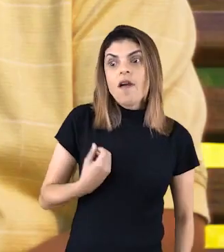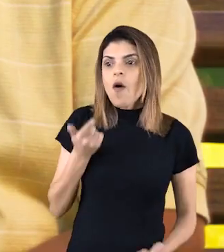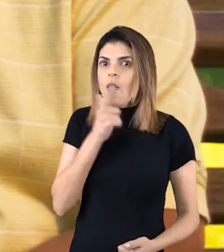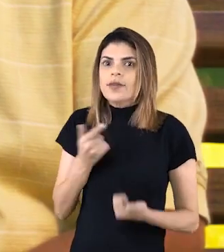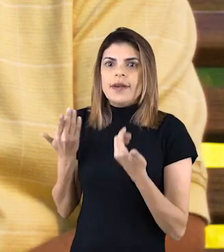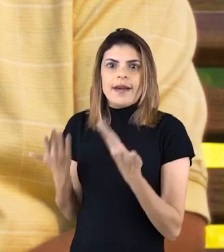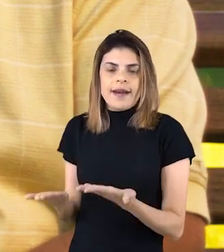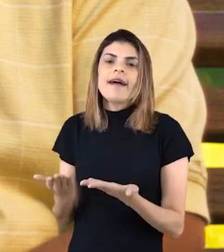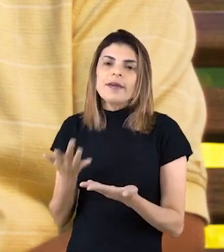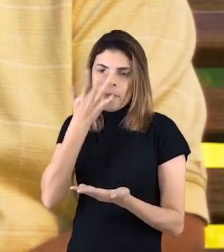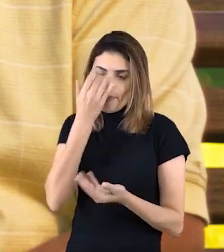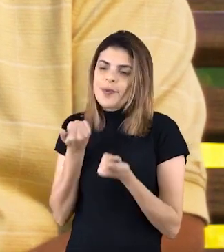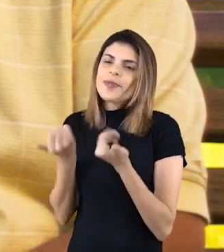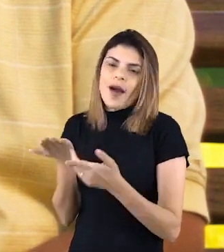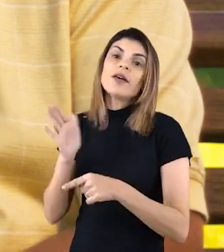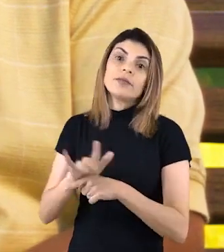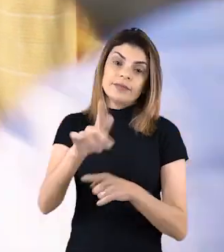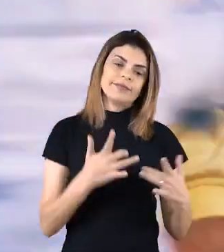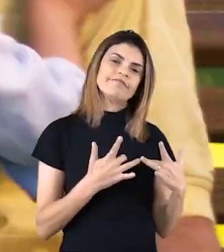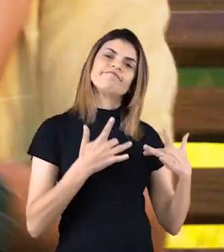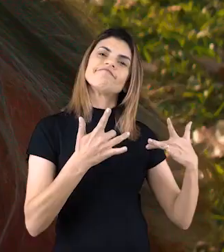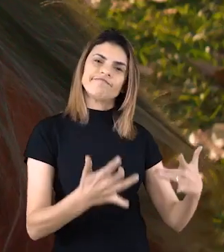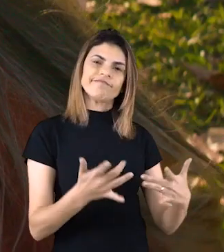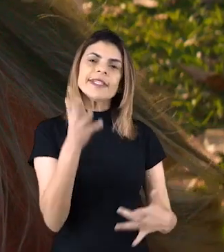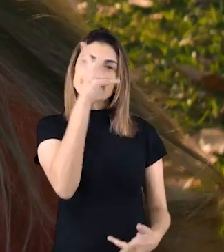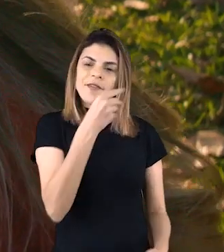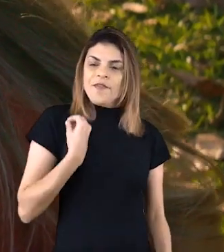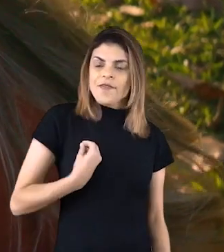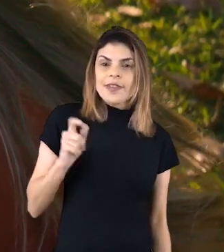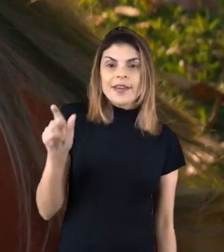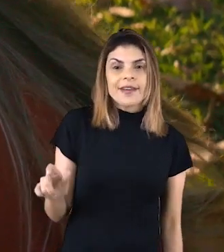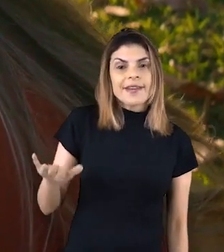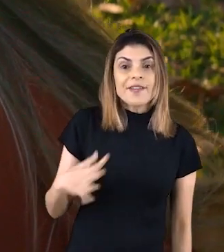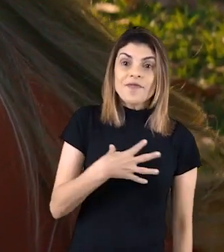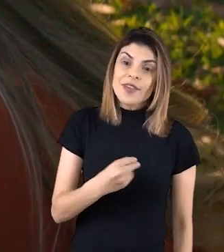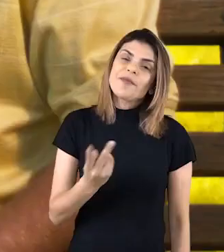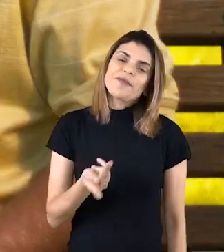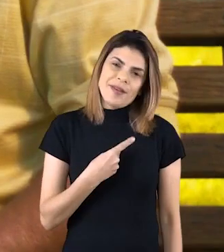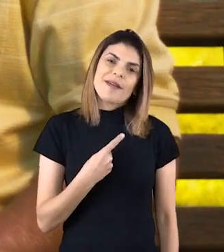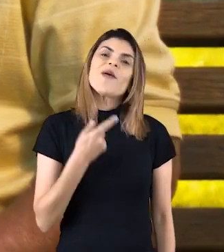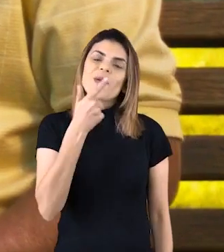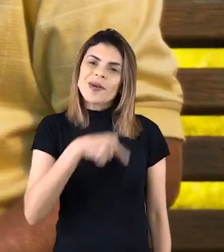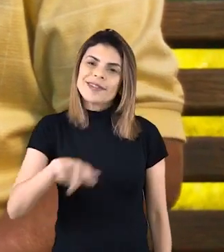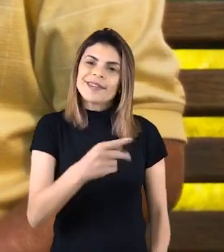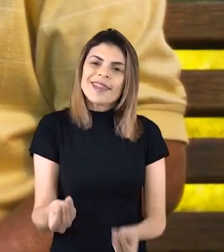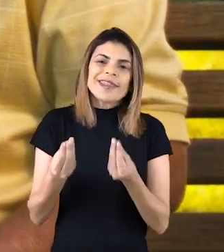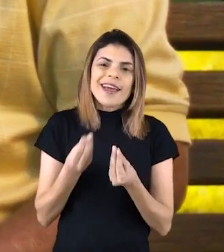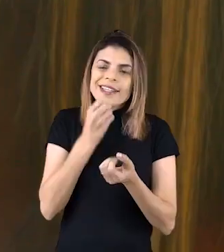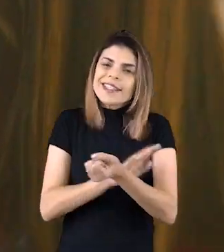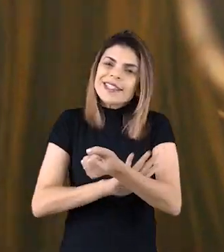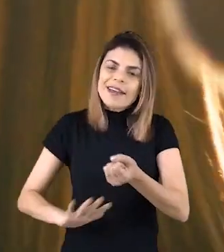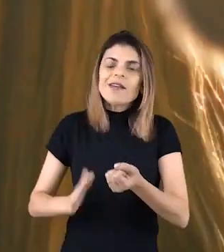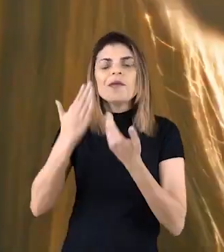sangue doado, meu filho está aqui, vivo. A sua generosidade salvou a vida do nosso filho. Para todos vocês que doam